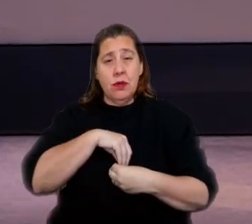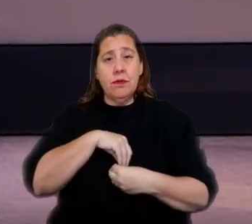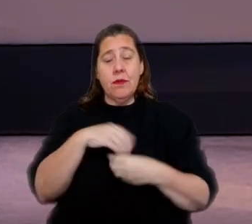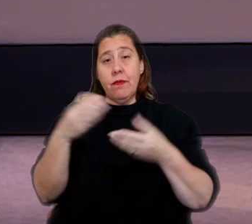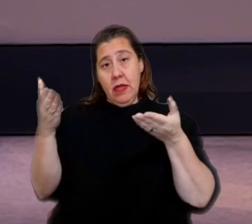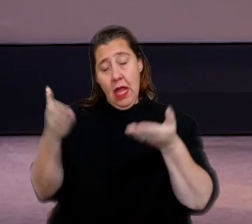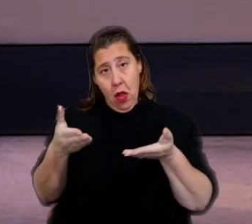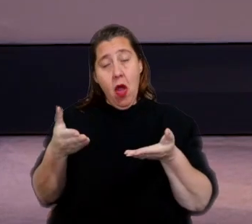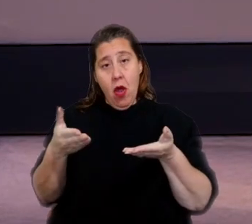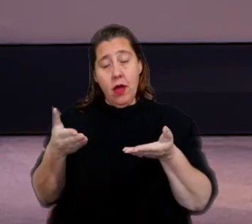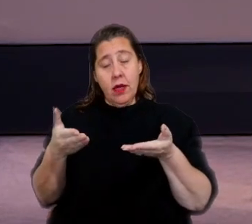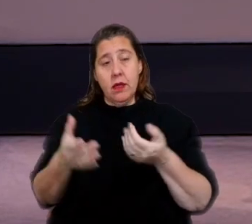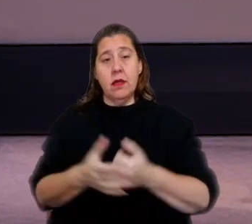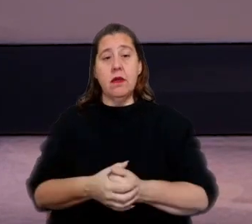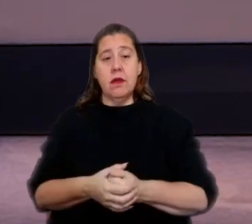Eu vou agora